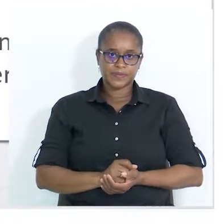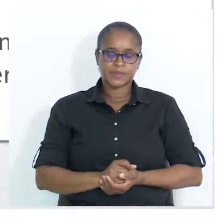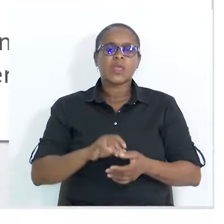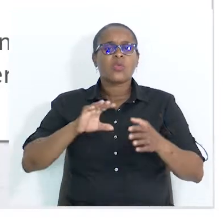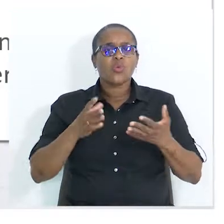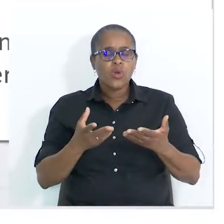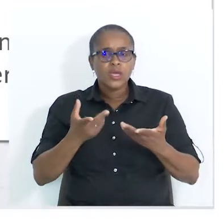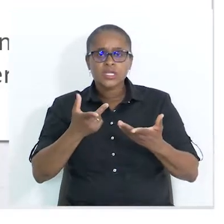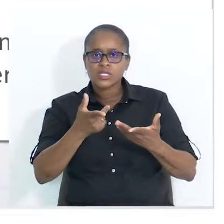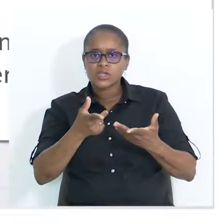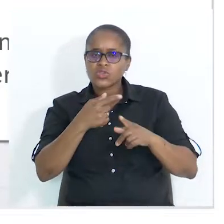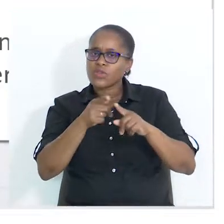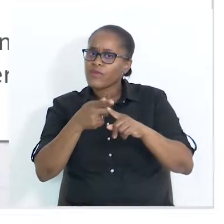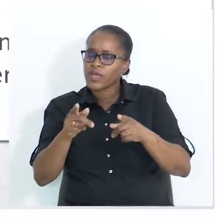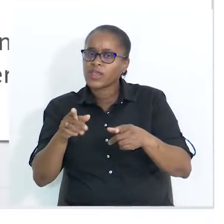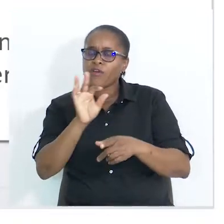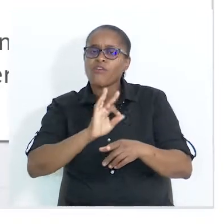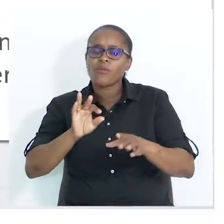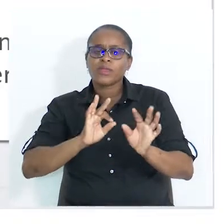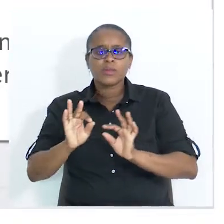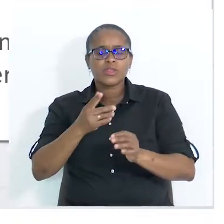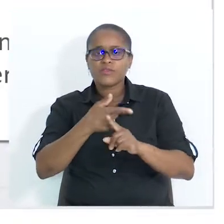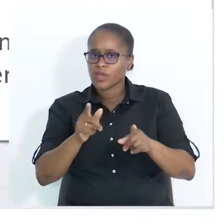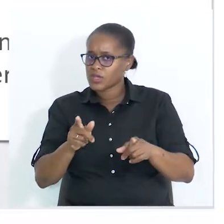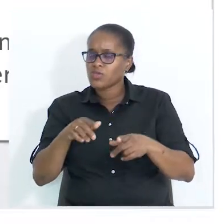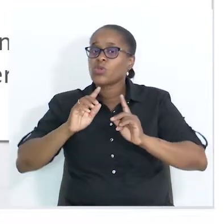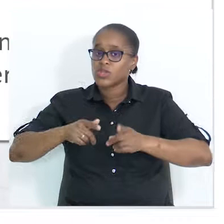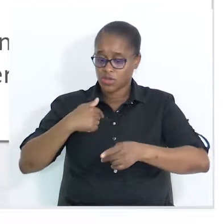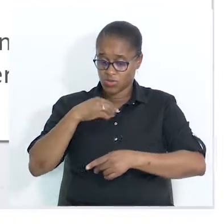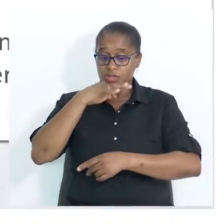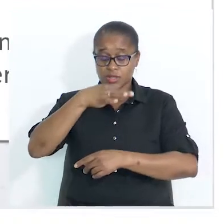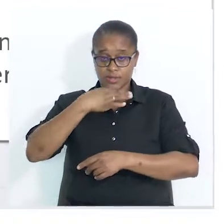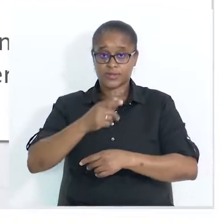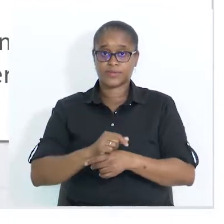As formas de tratamento são diferentes. No início eu disse,